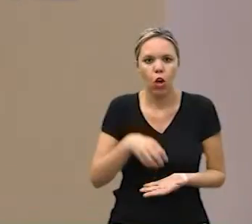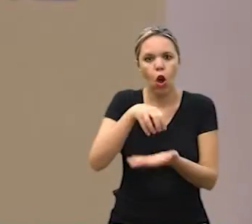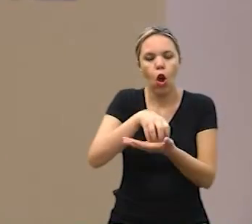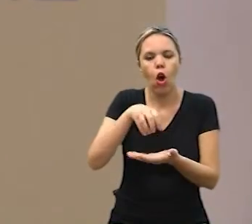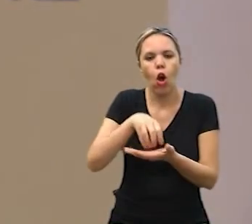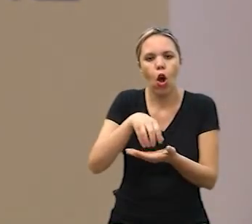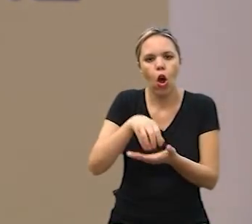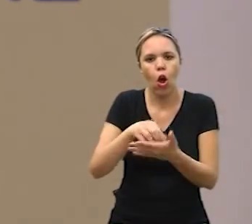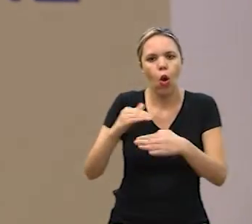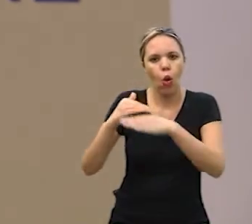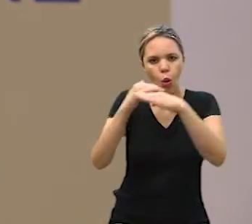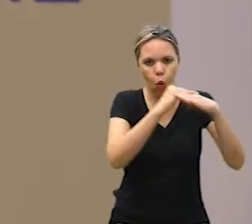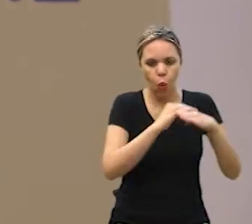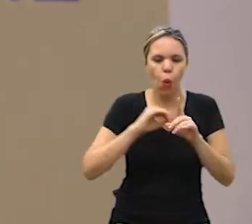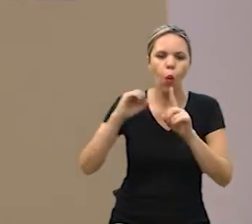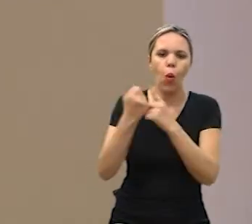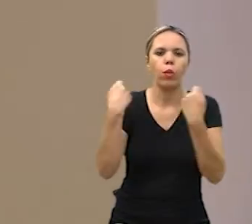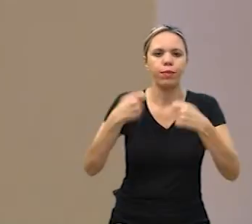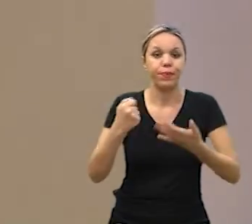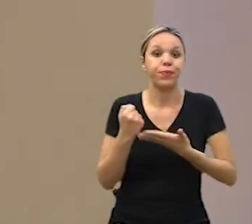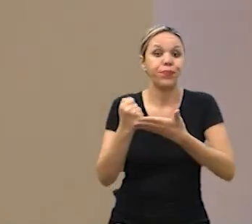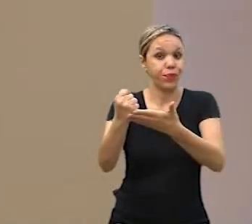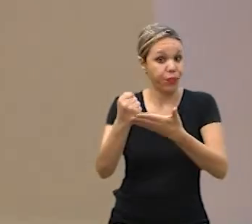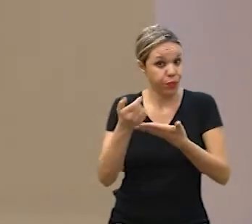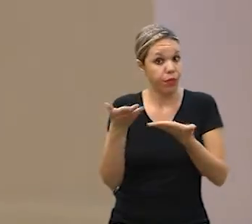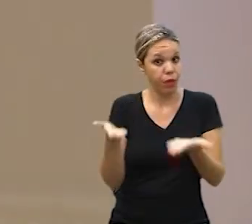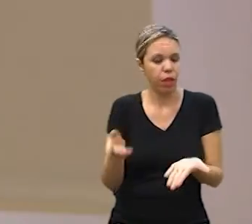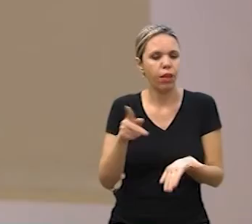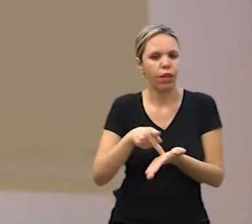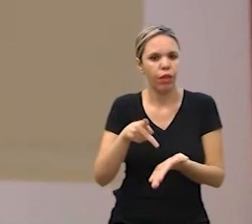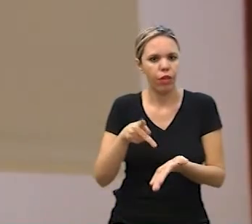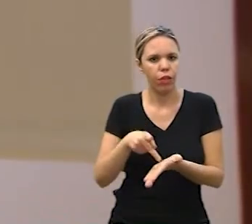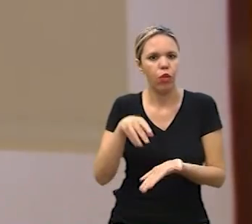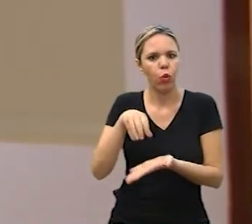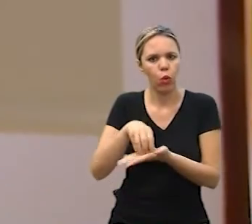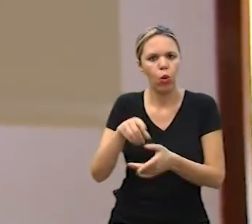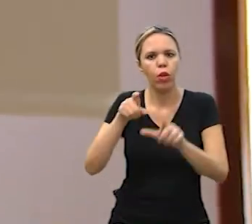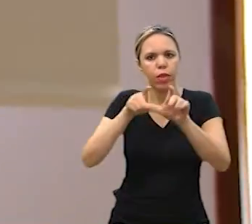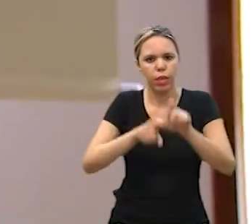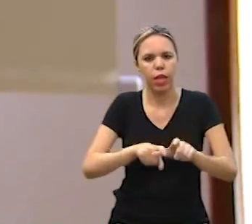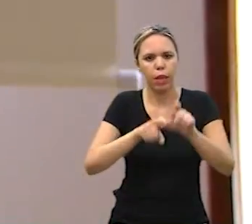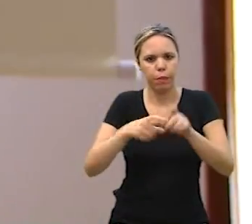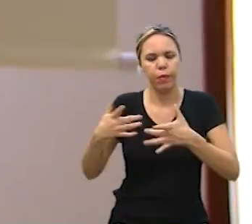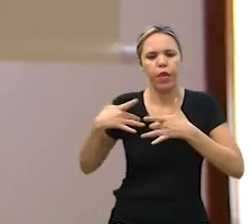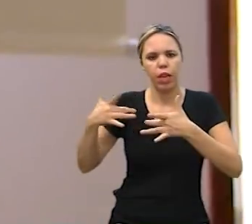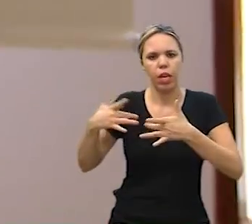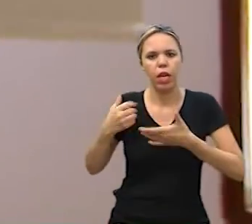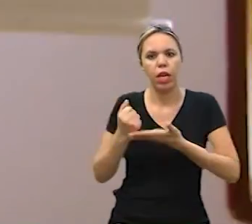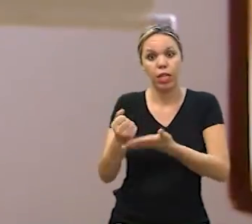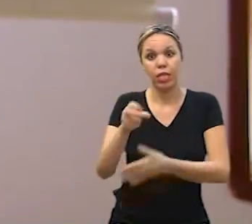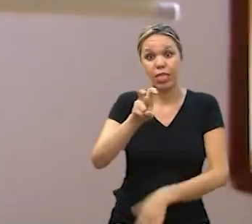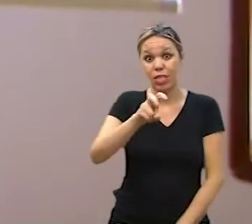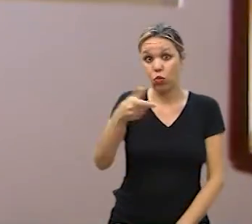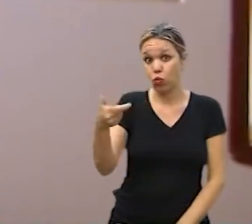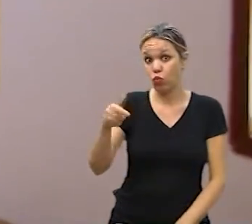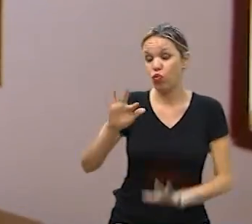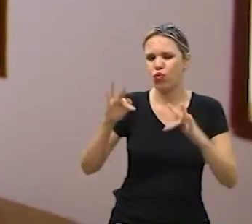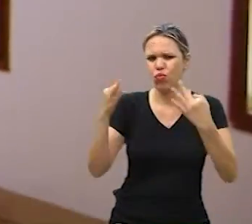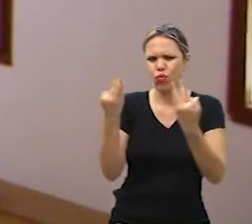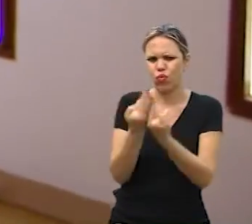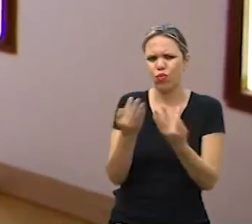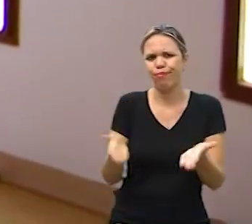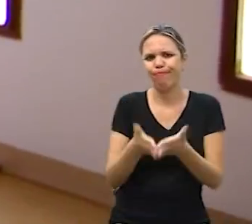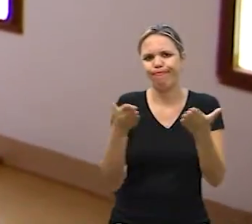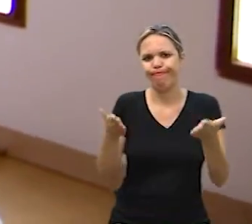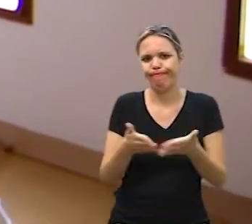A ONG Núcleo Igualdade Social precisa de sua ajuda. É isso mesmo. A ONG depende das doações para ajudar 52